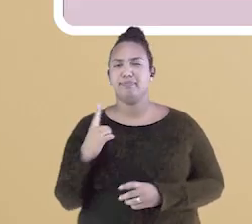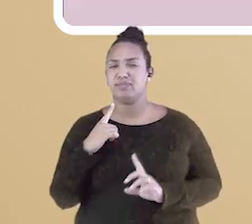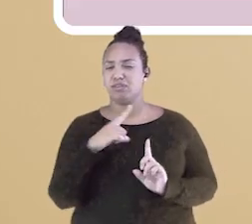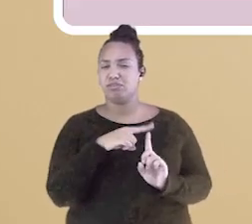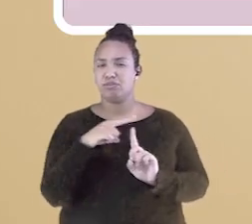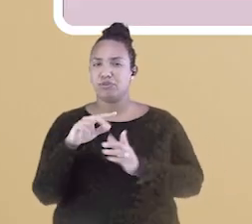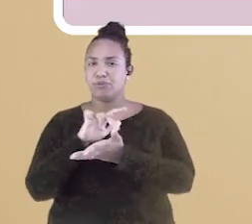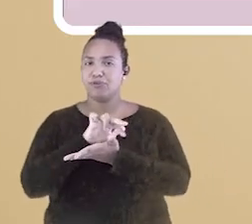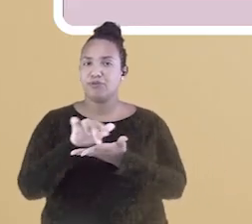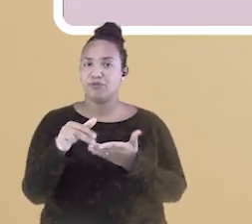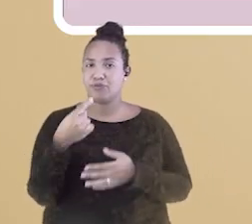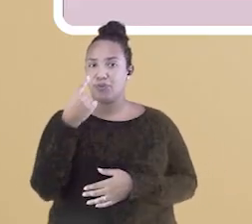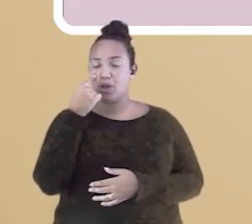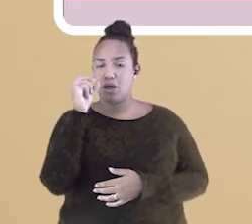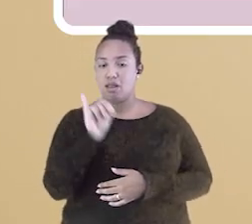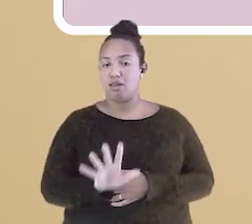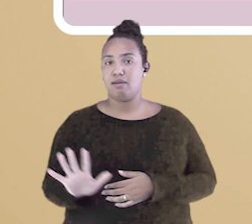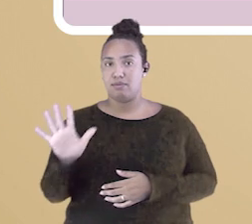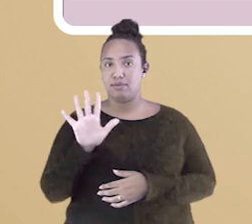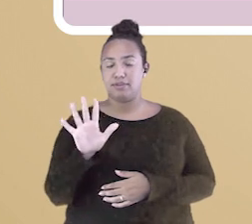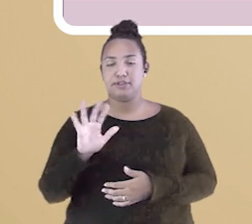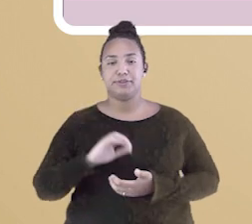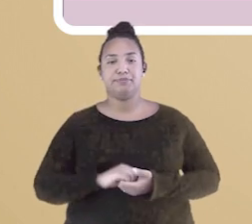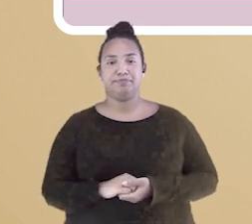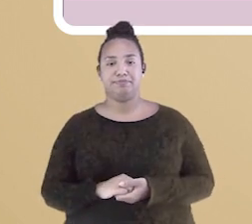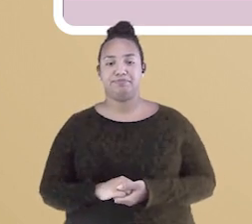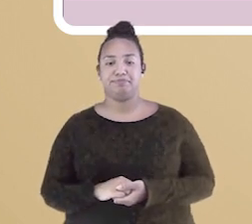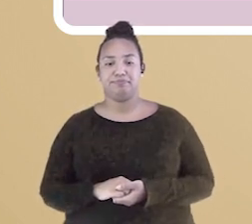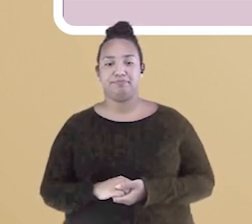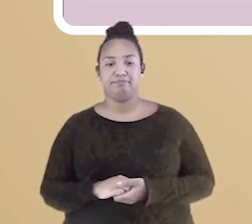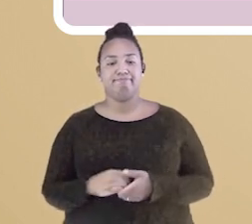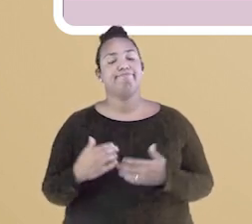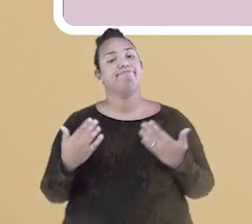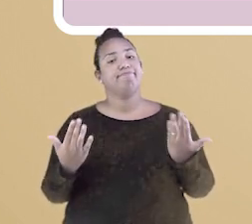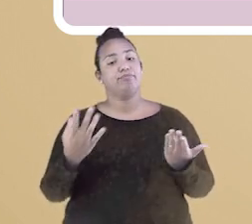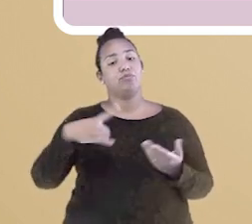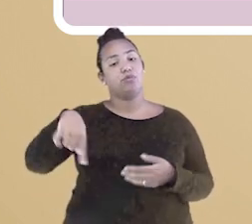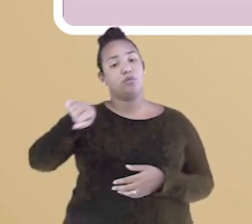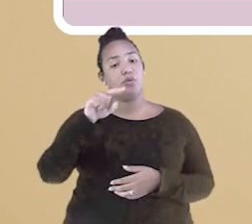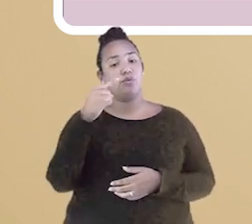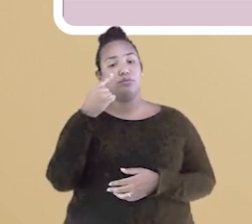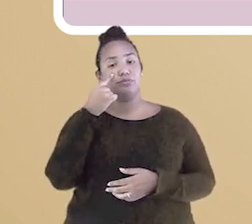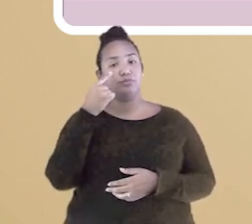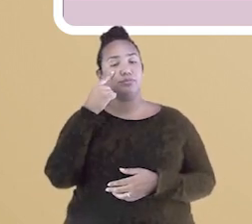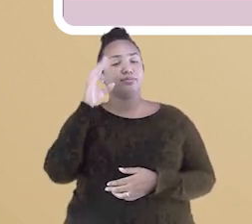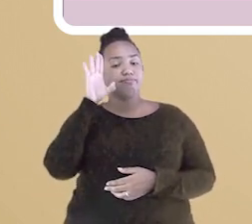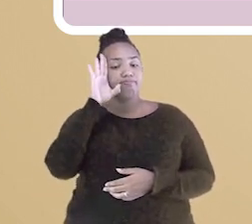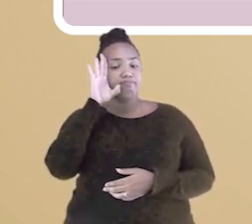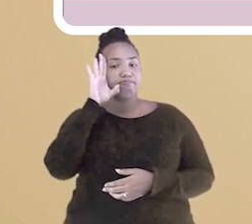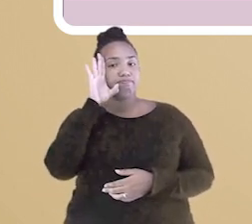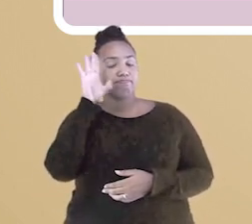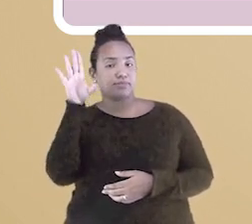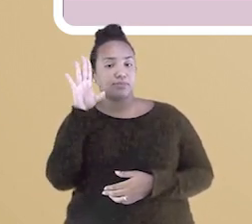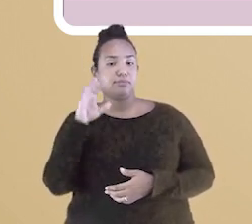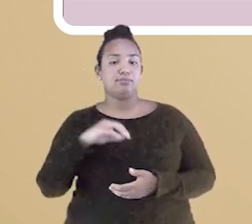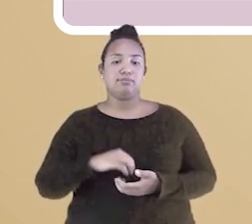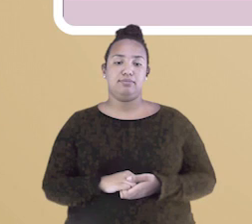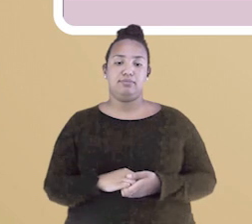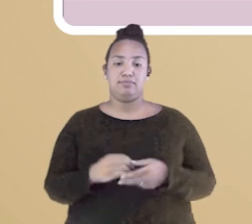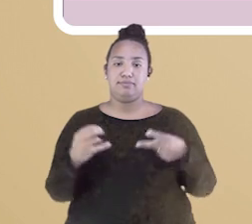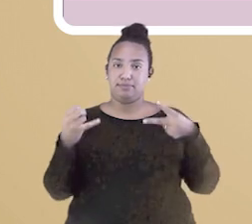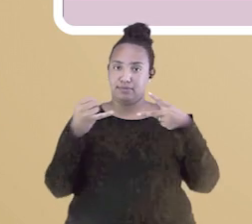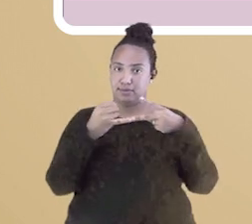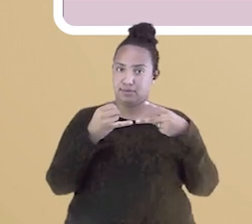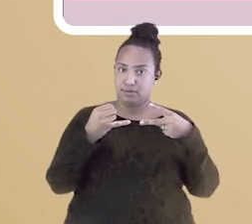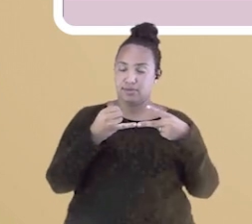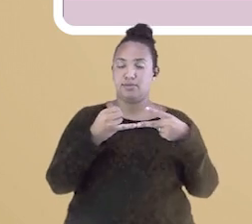Veja na tela alguns dos seus tipos. Então, vimos até aqui alguns dos principais quadriláteros: o paralelogramo, o